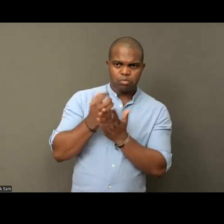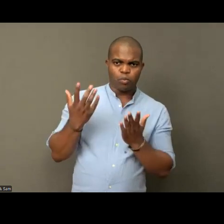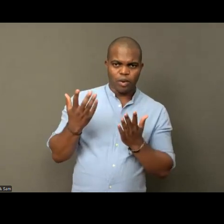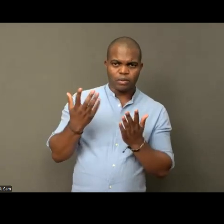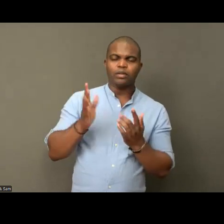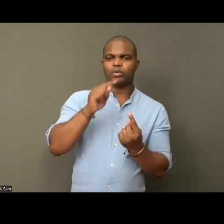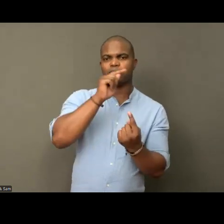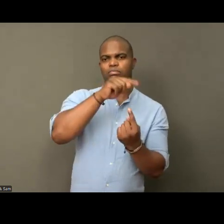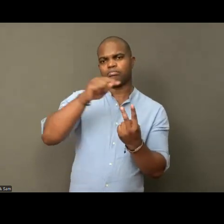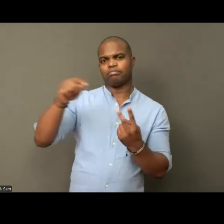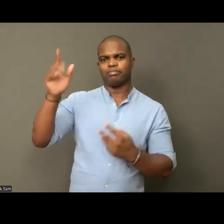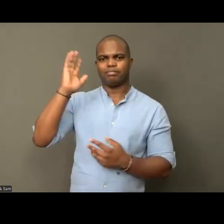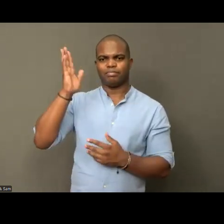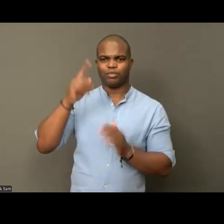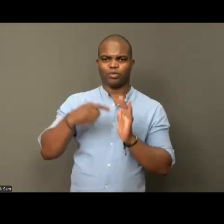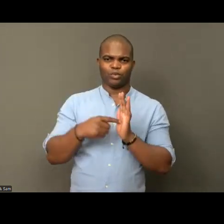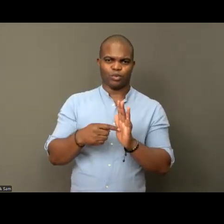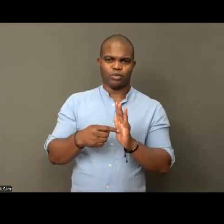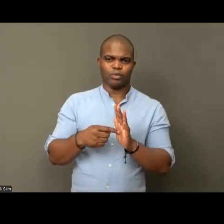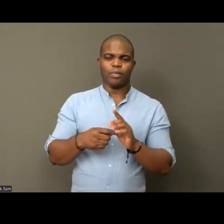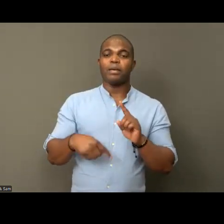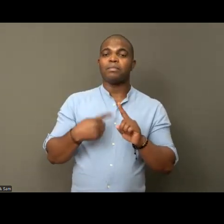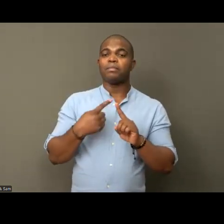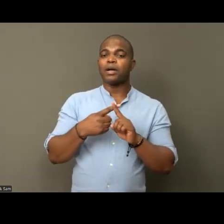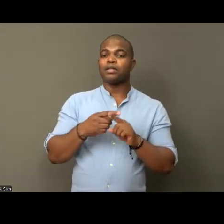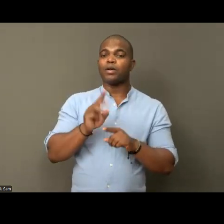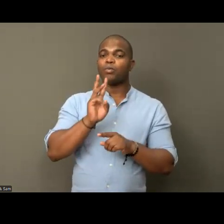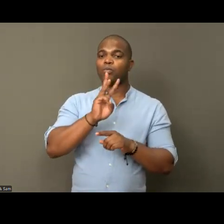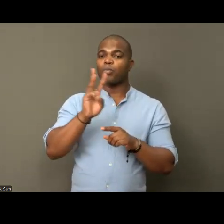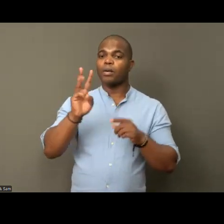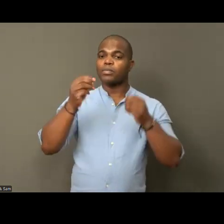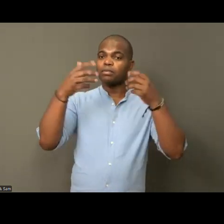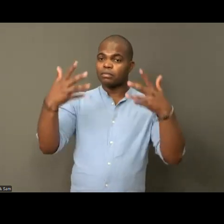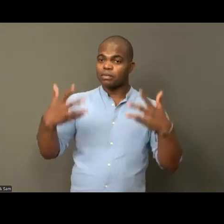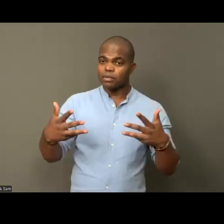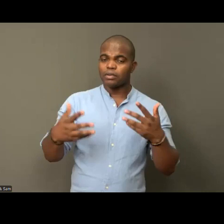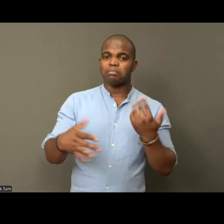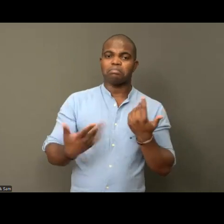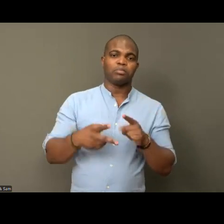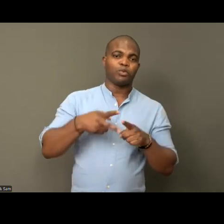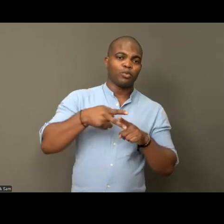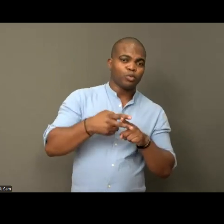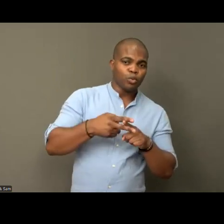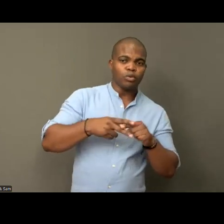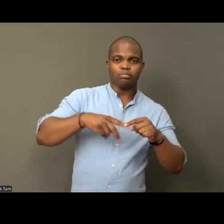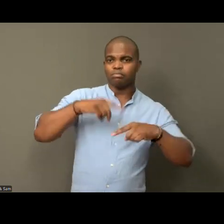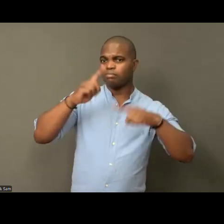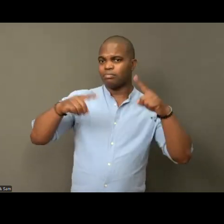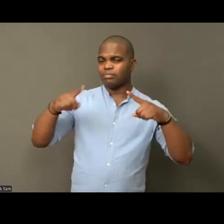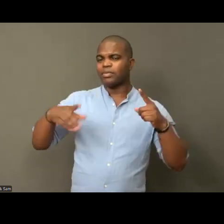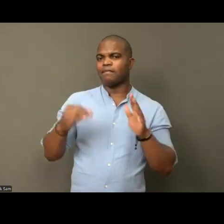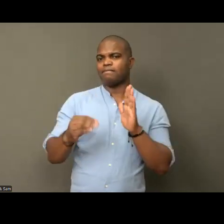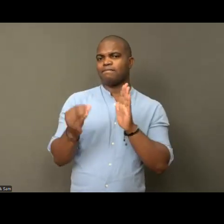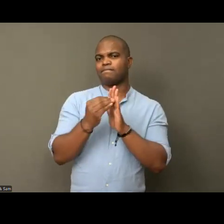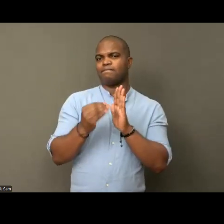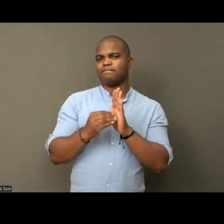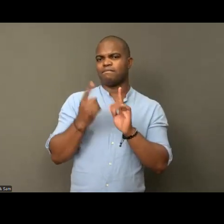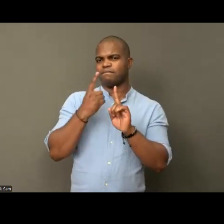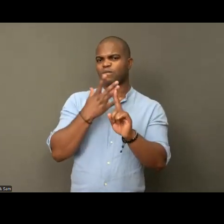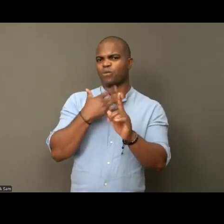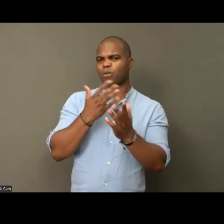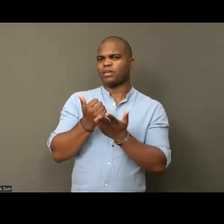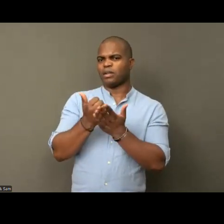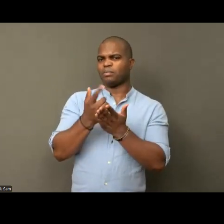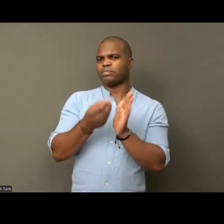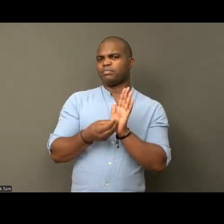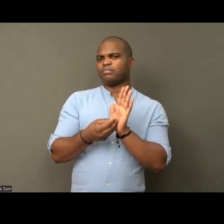ferramentas, diretrizes e recursos de comunicação. Gostaria de finalmente aproveitar esta oportunidade para agradecer a nossos